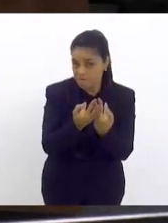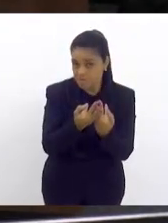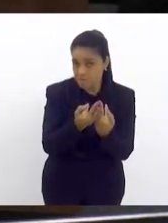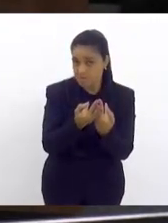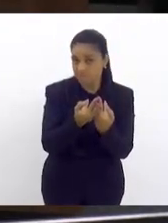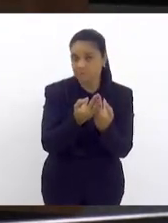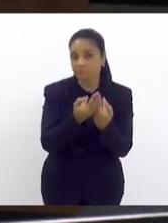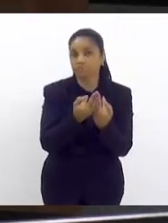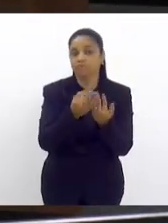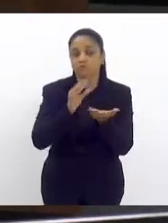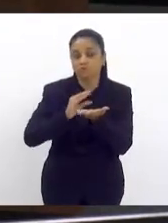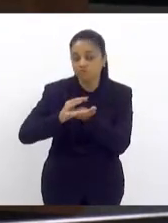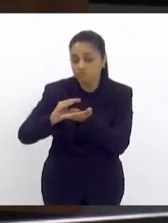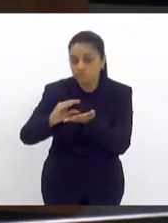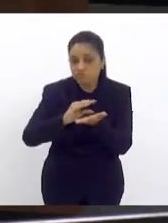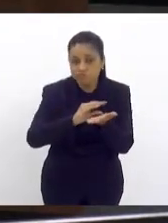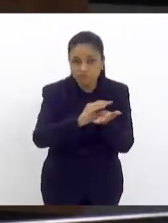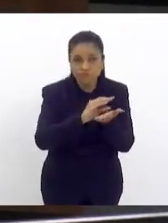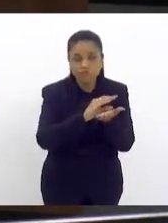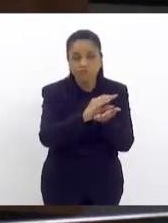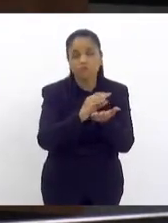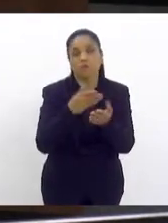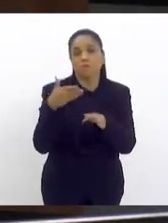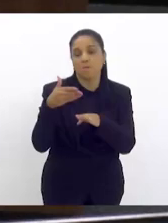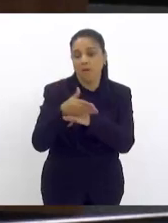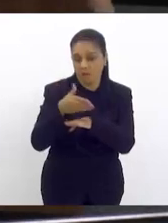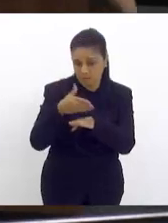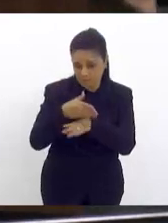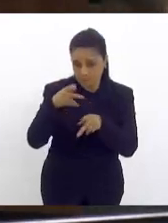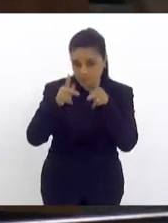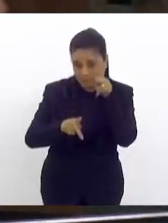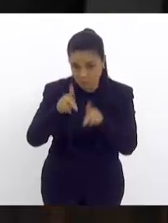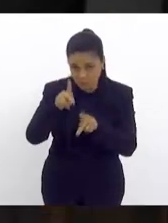por Fundos que tenham Participação Popular obrigada